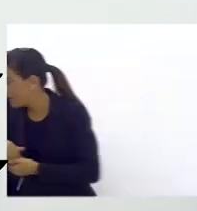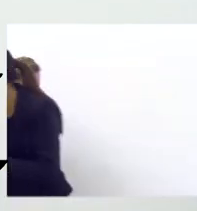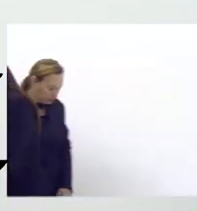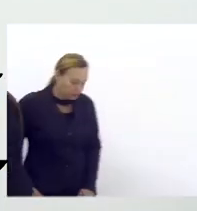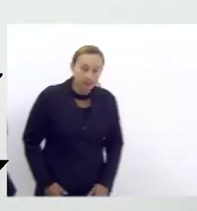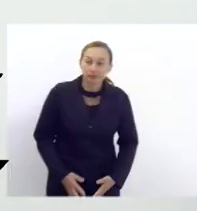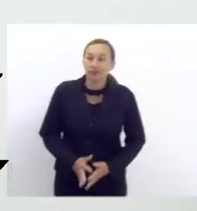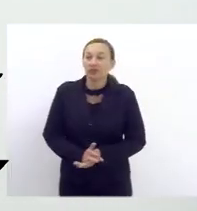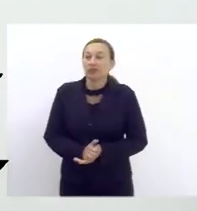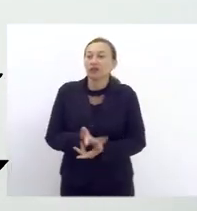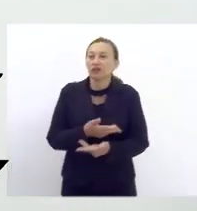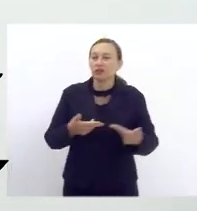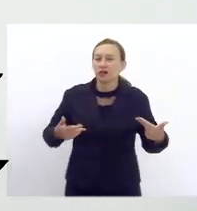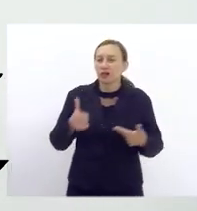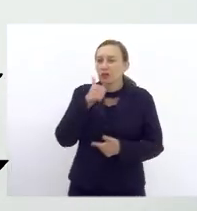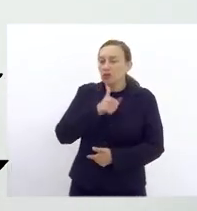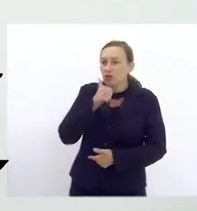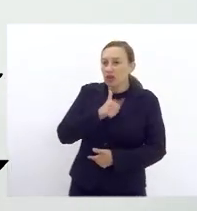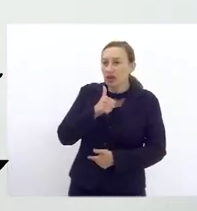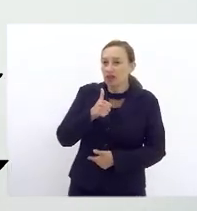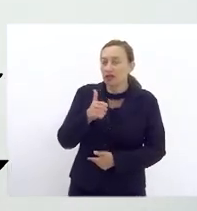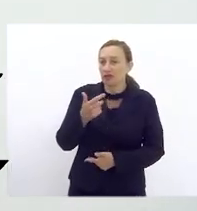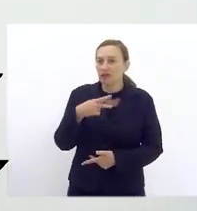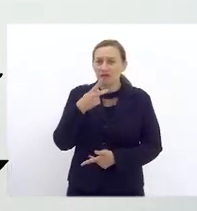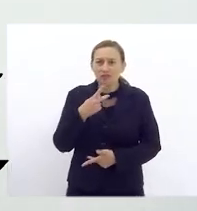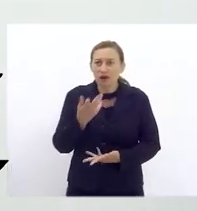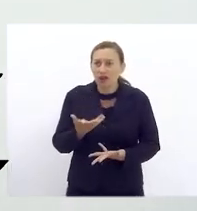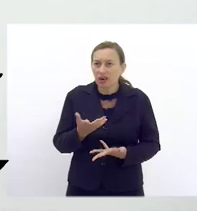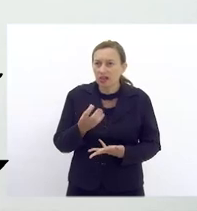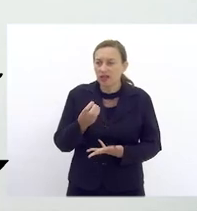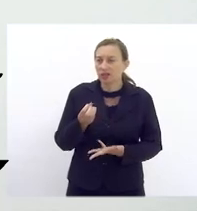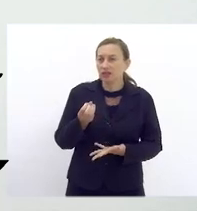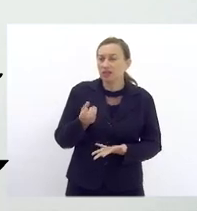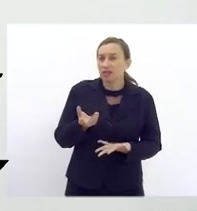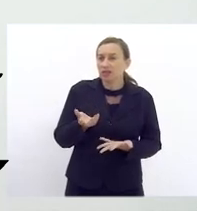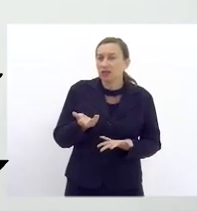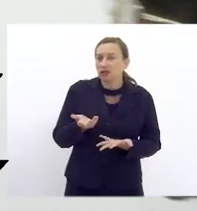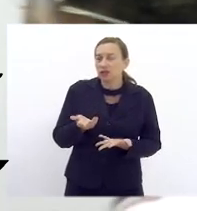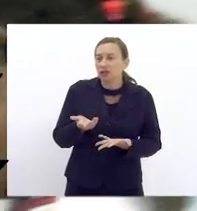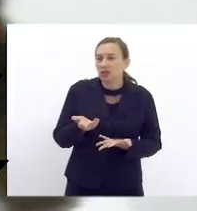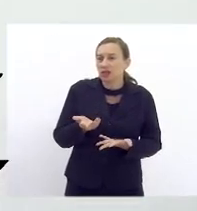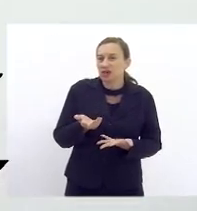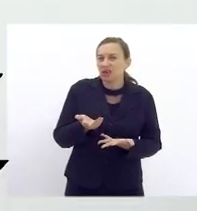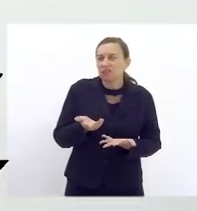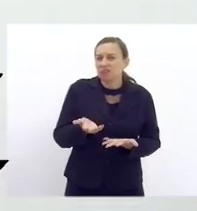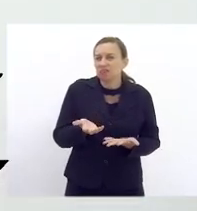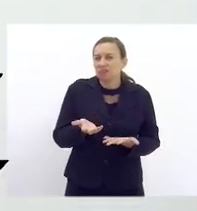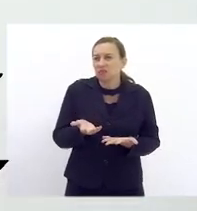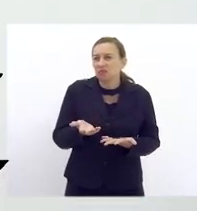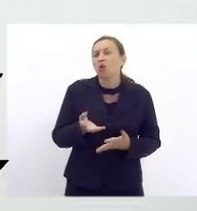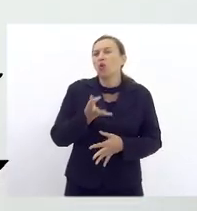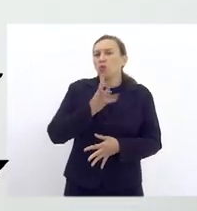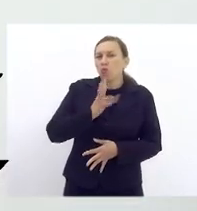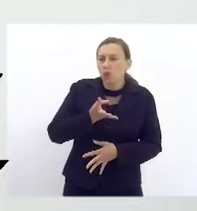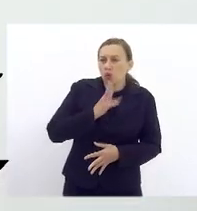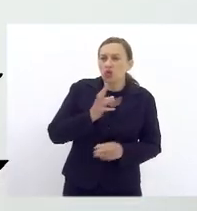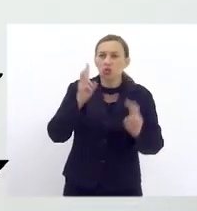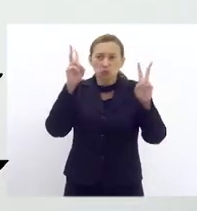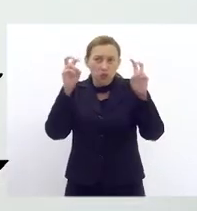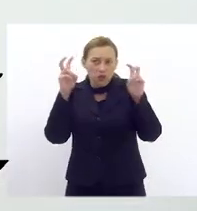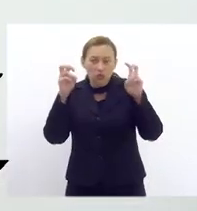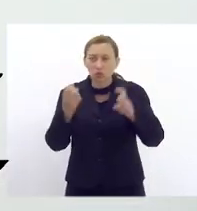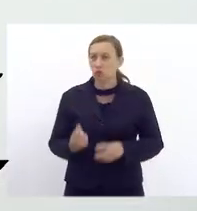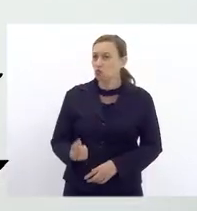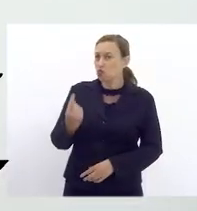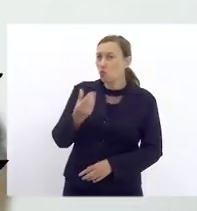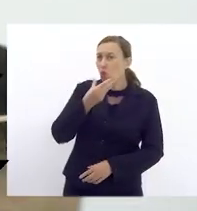as pessoas por conta da sua ignorância por a ignorância eles Eu conheço um caso que um